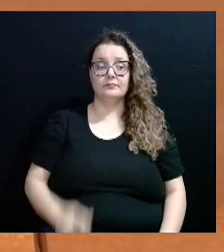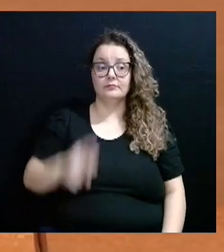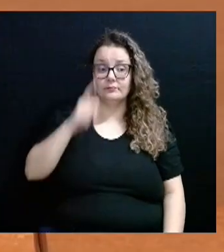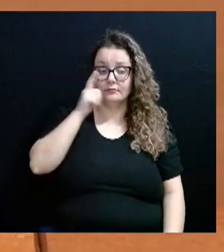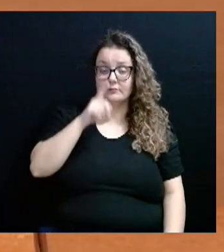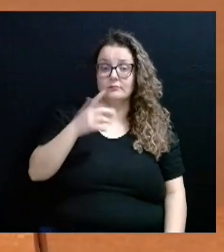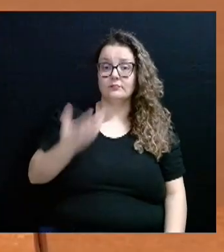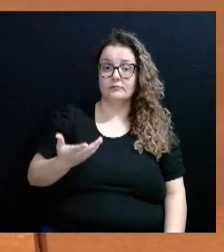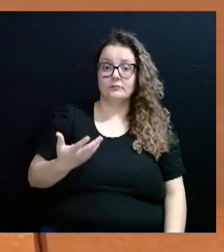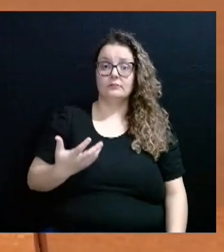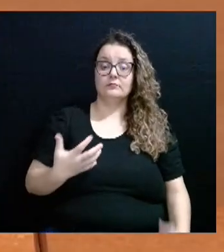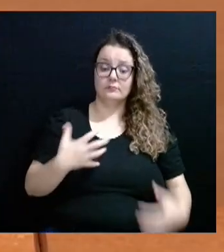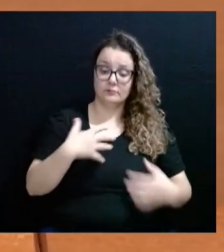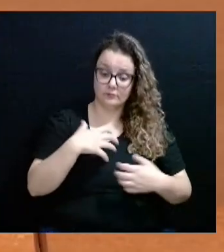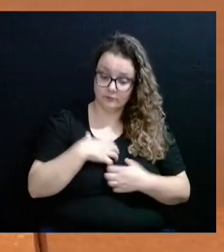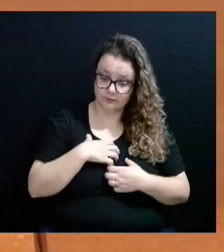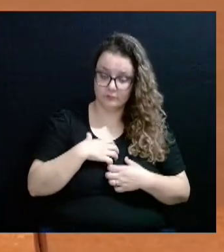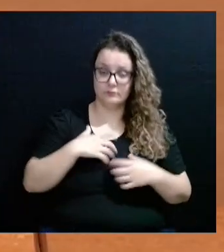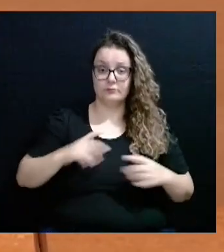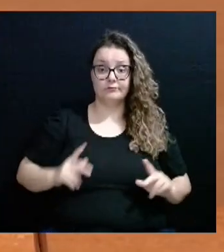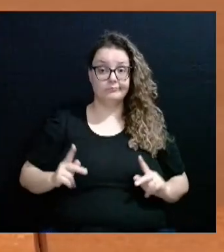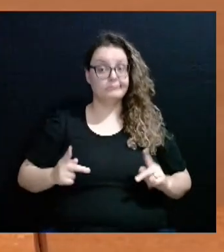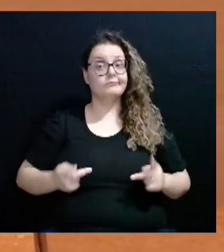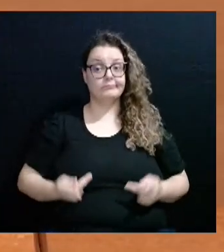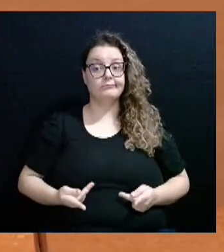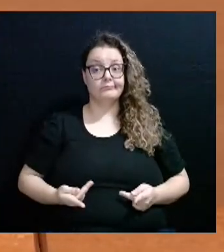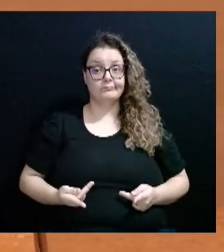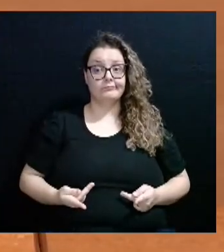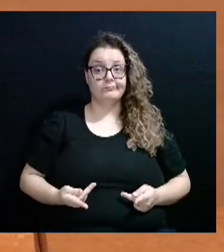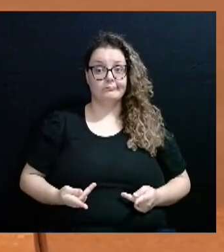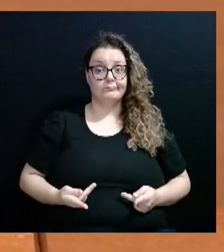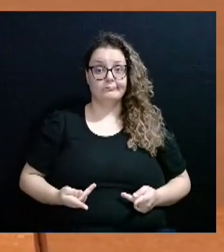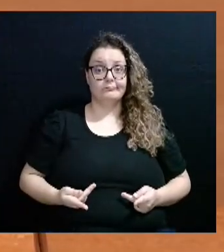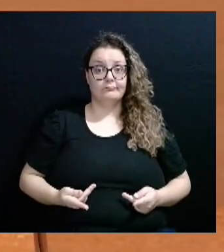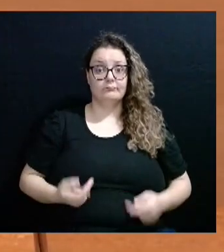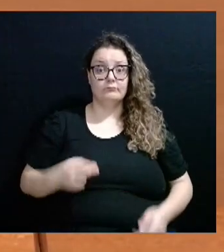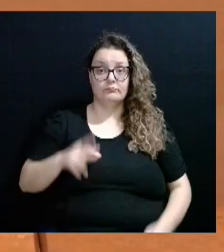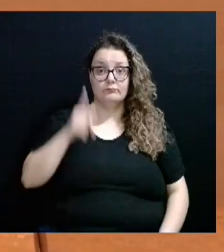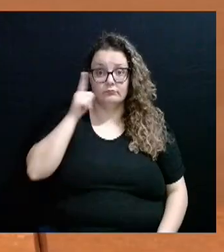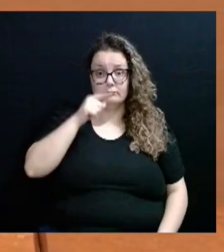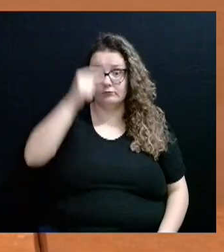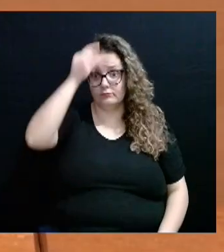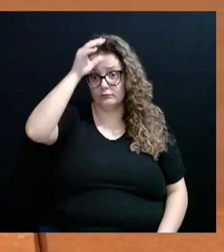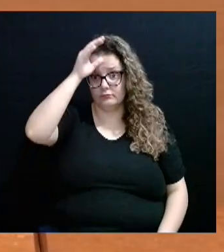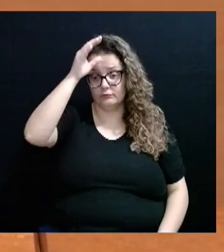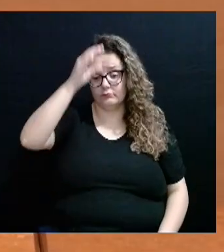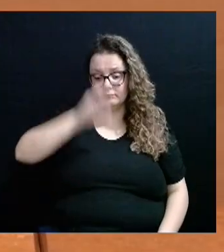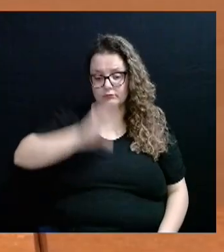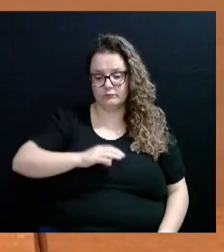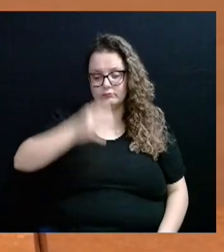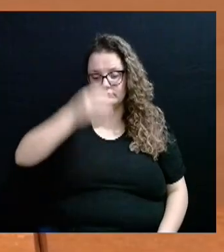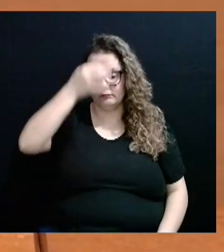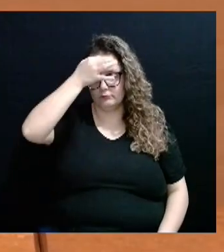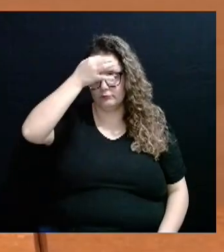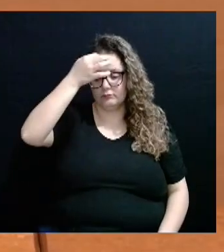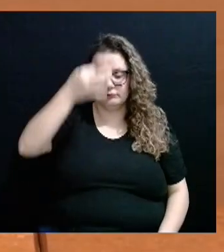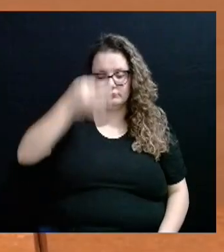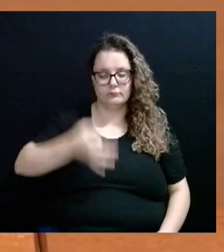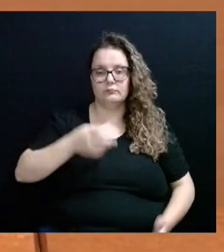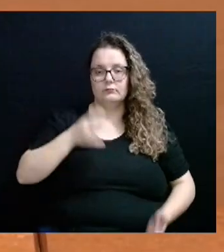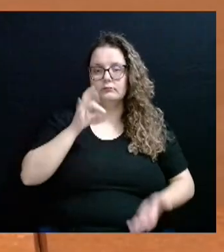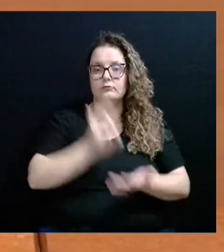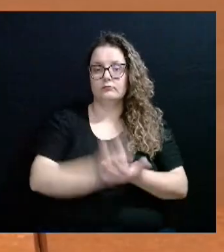sentir um ser humano, né, ou alcançar a cidadania de fato. E isso que a Guida falou,